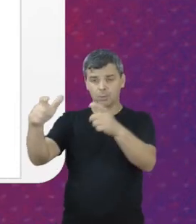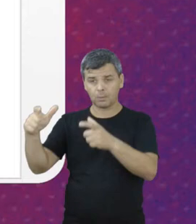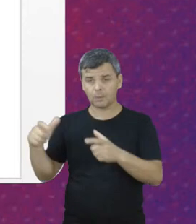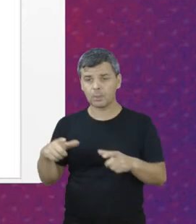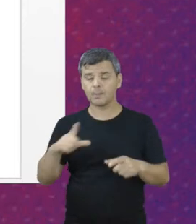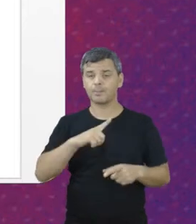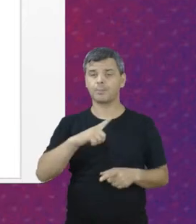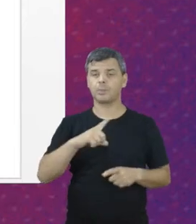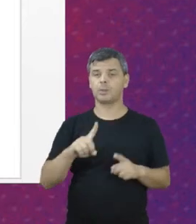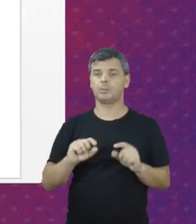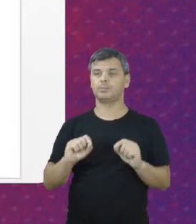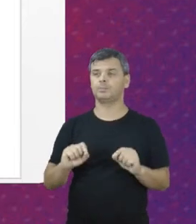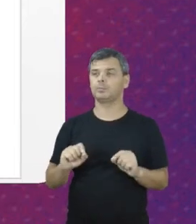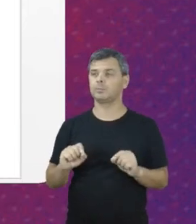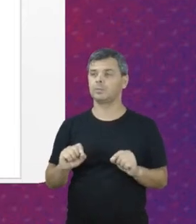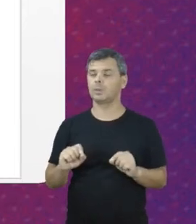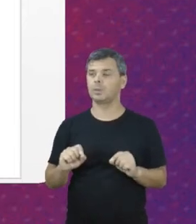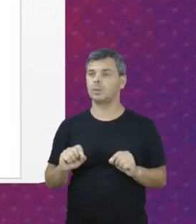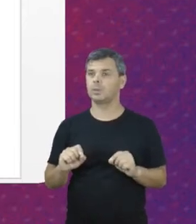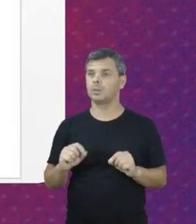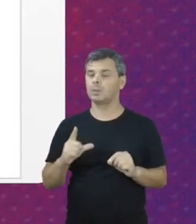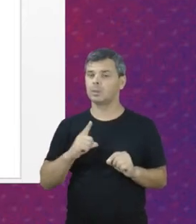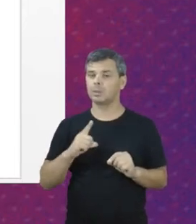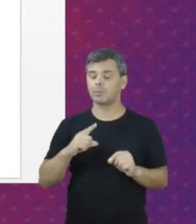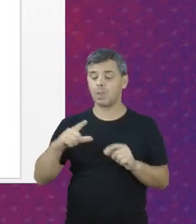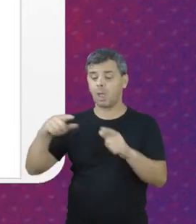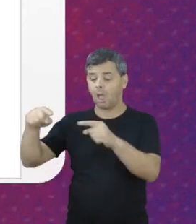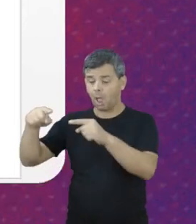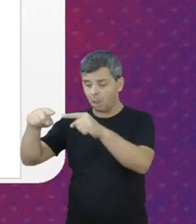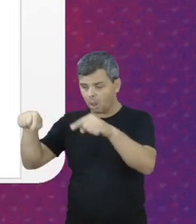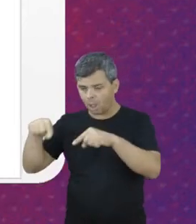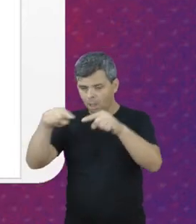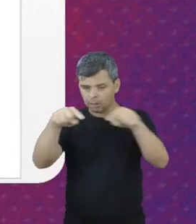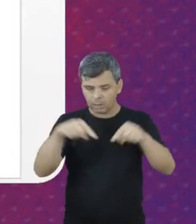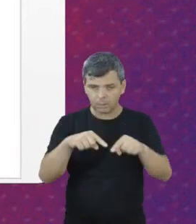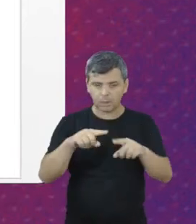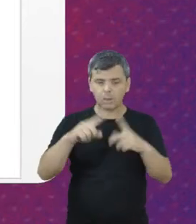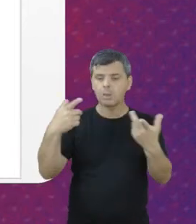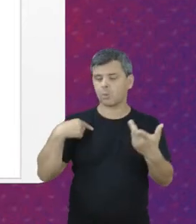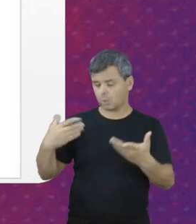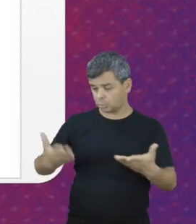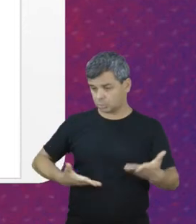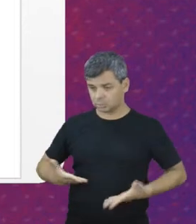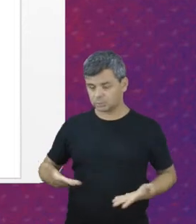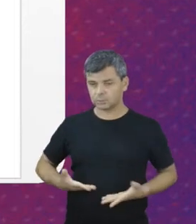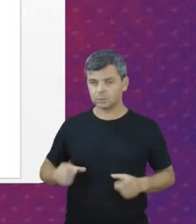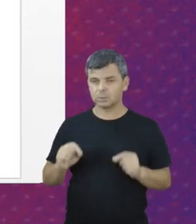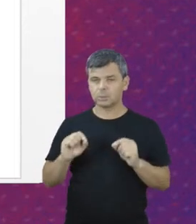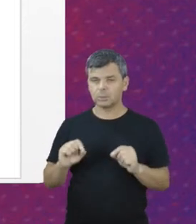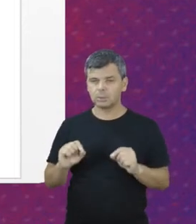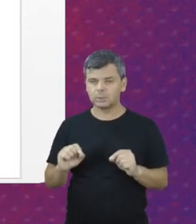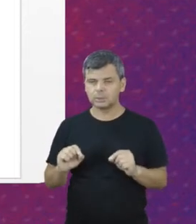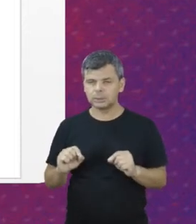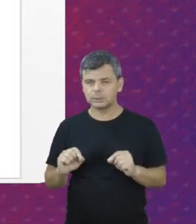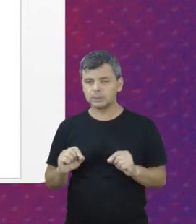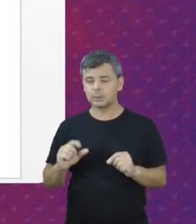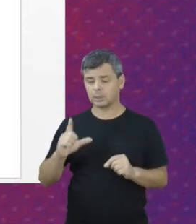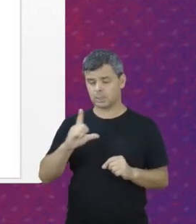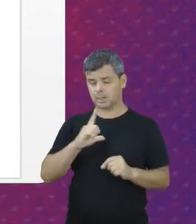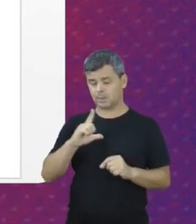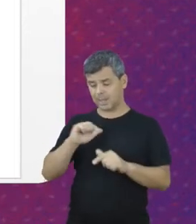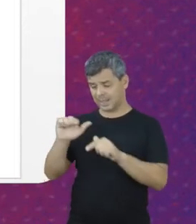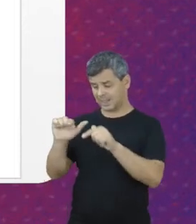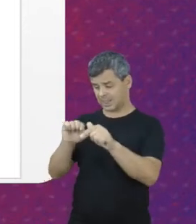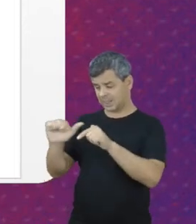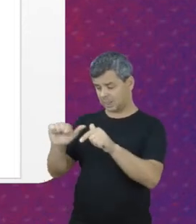né? Em outras cidades deve ter um espaço, né? Dentro de algum serviço que tem esse